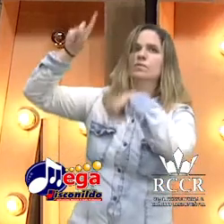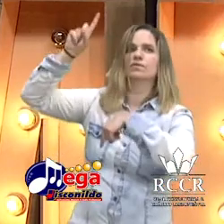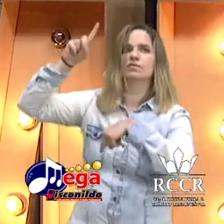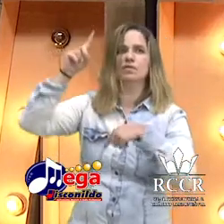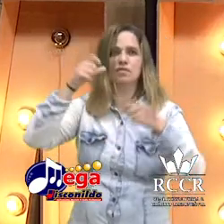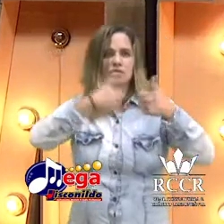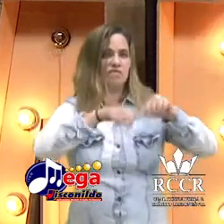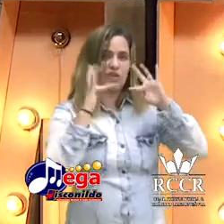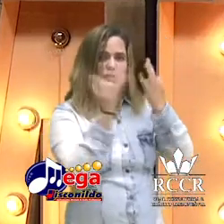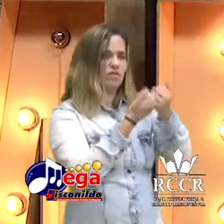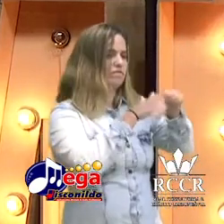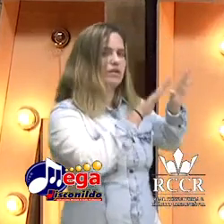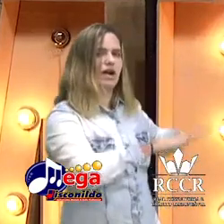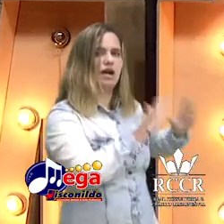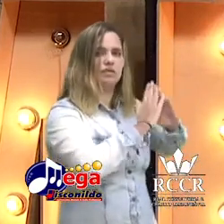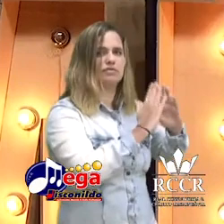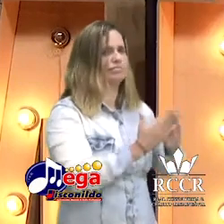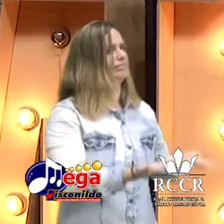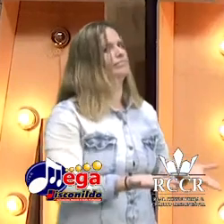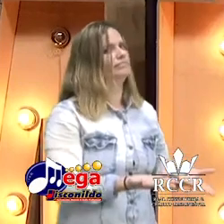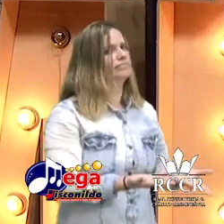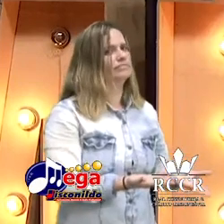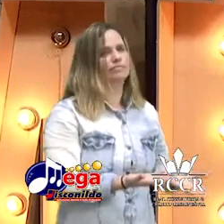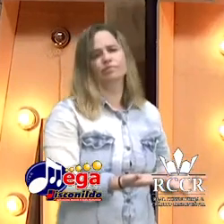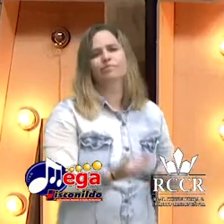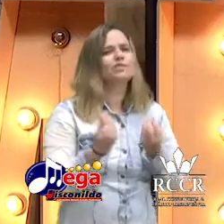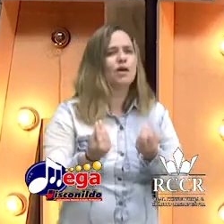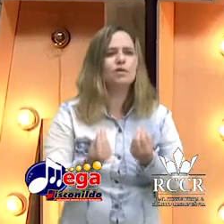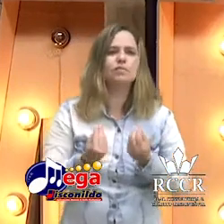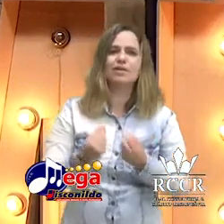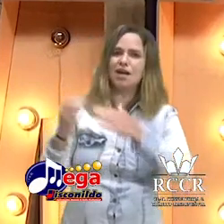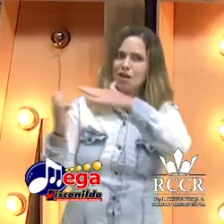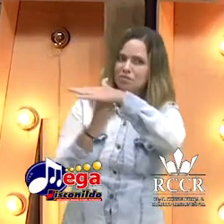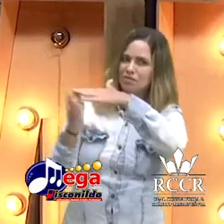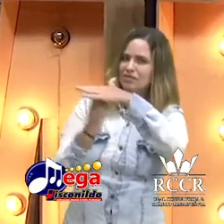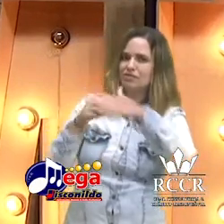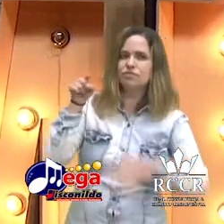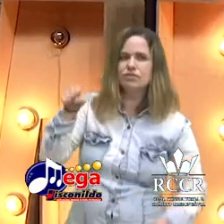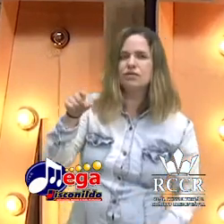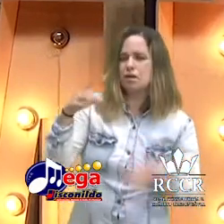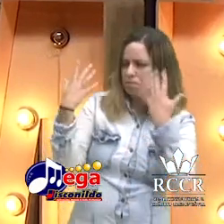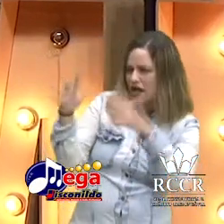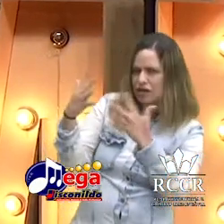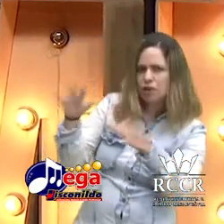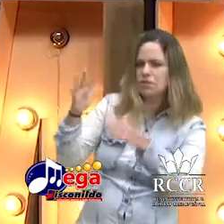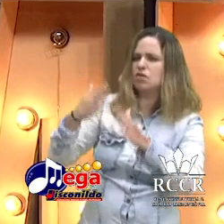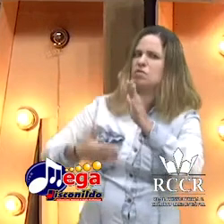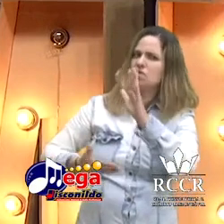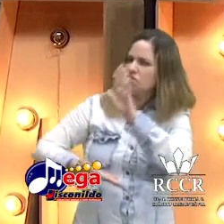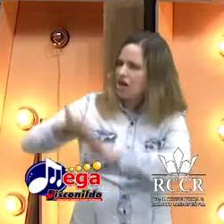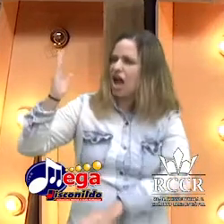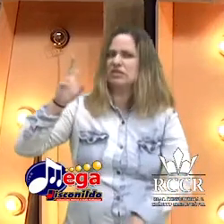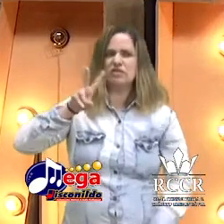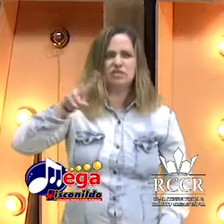dele. E aí, a empresa dele manda ele para Cancún, manda ele para não sei o que lá, para conferência, para convenção da empresa.